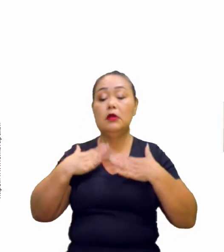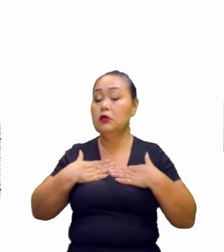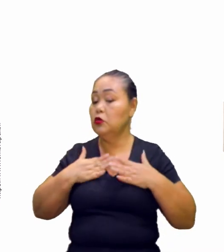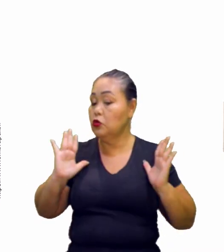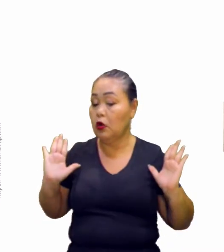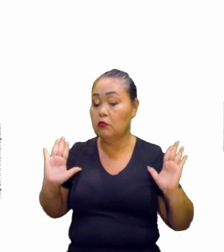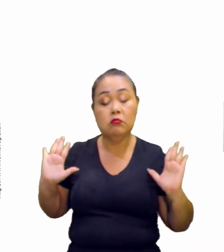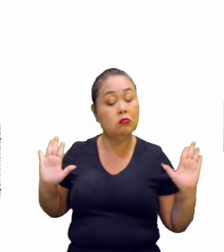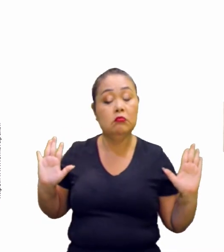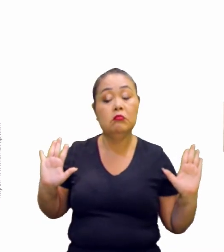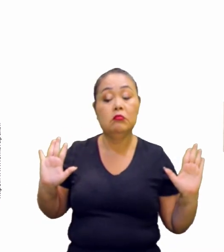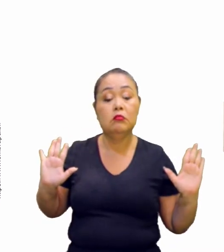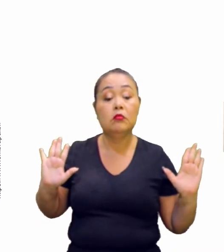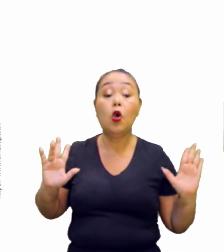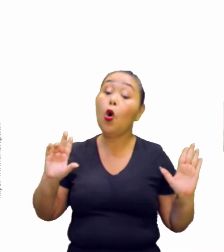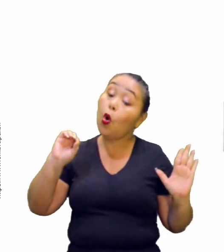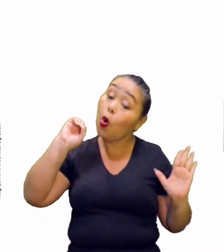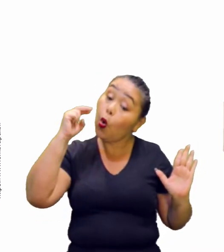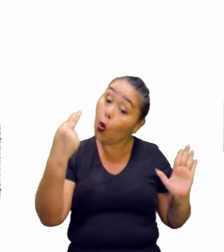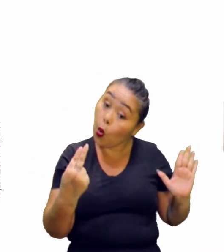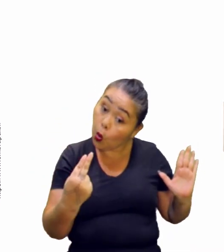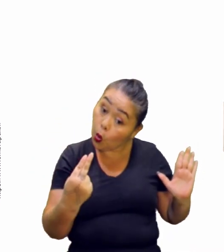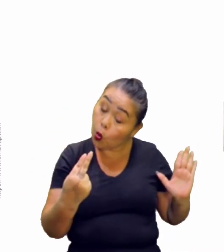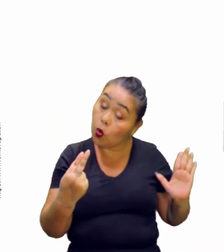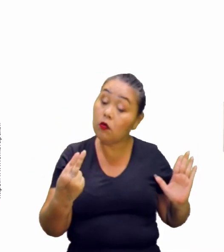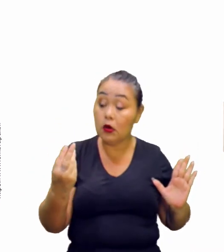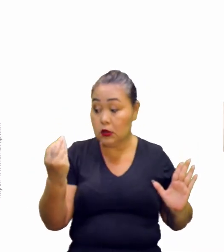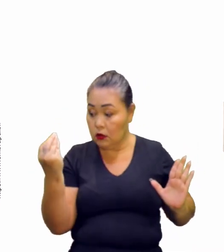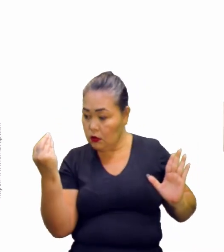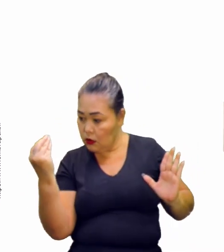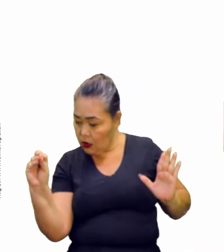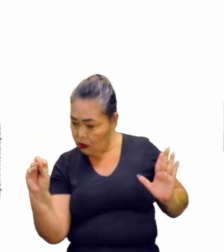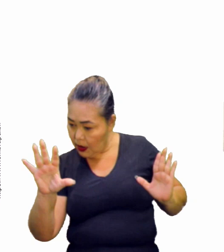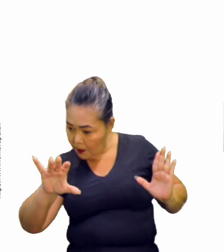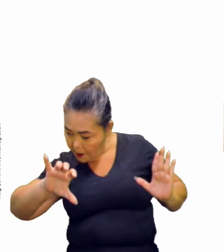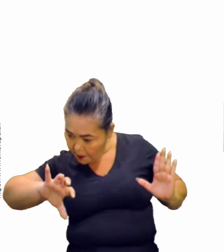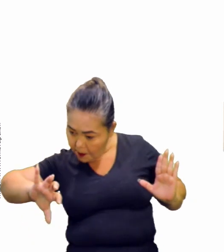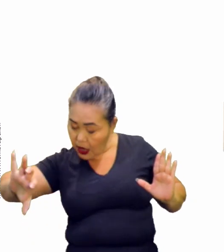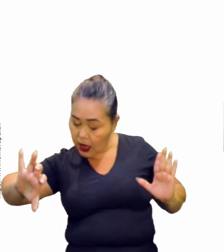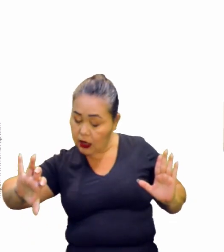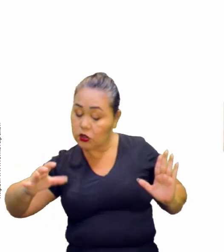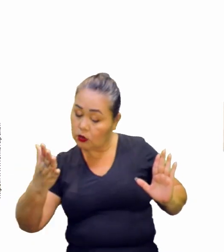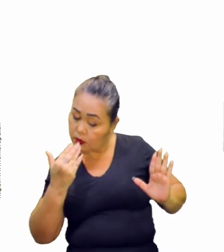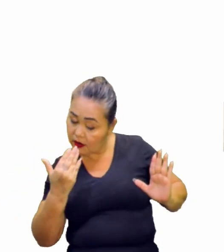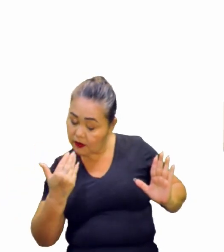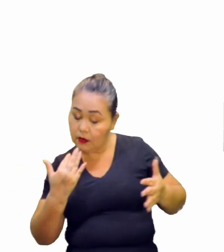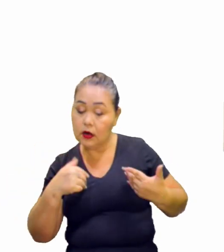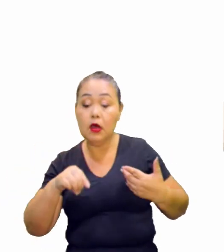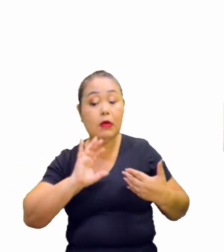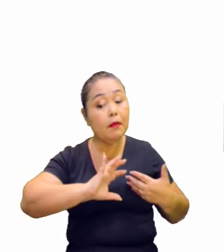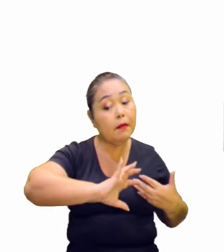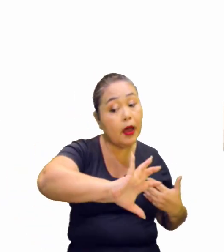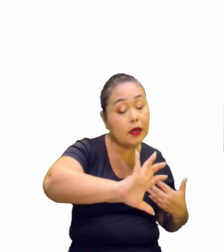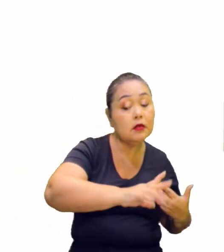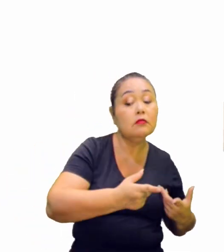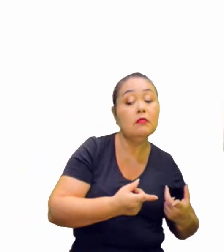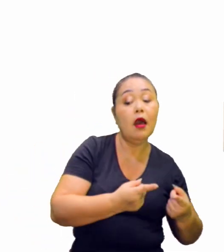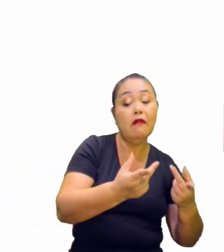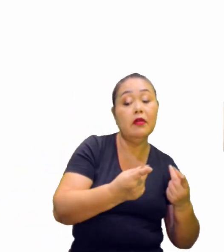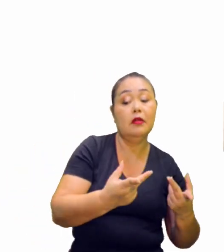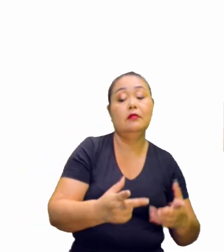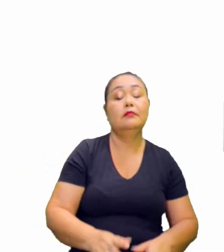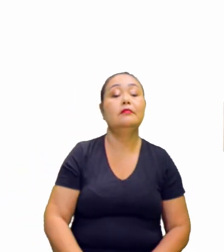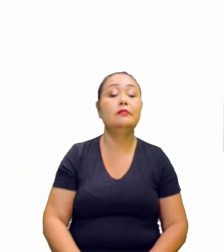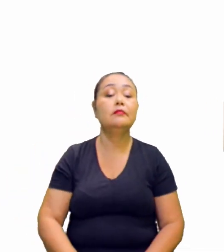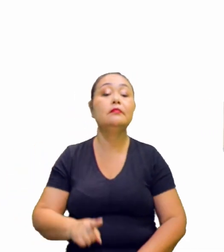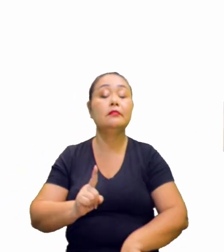demais familiares. Ou eu posso mesclar, né? Uma parte para a produção, uma parte para o consumo, tá bom? Hora